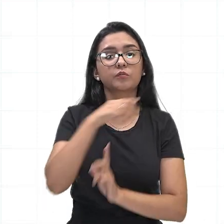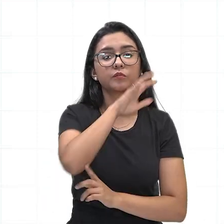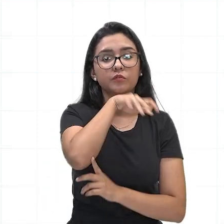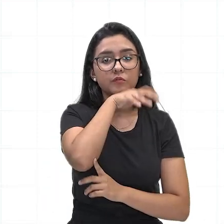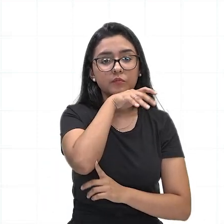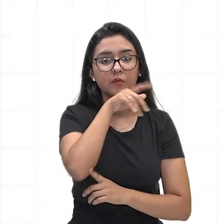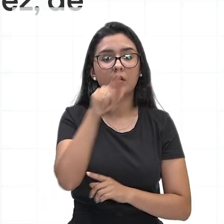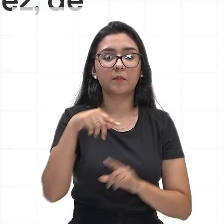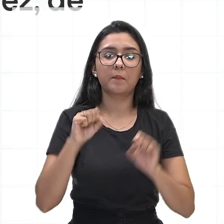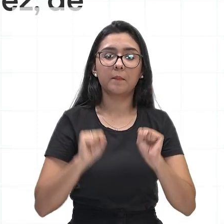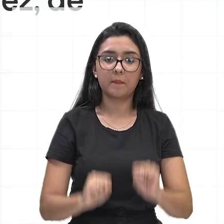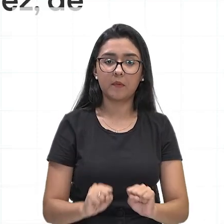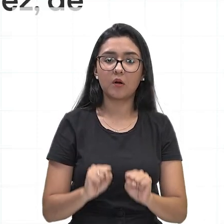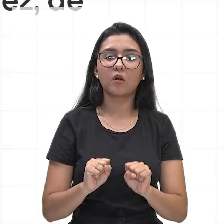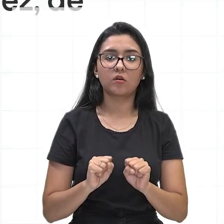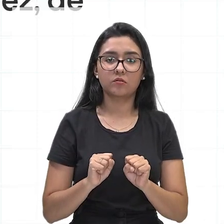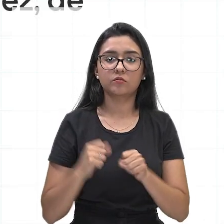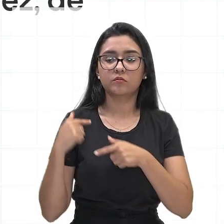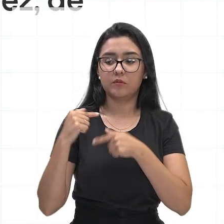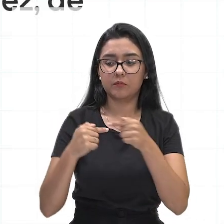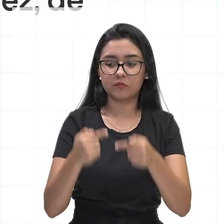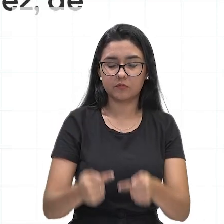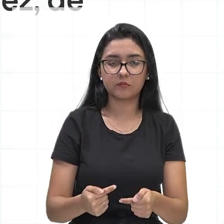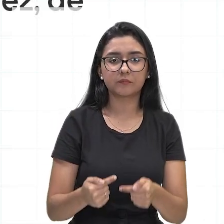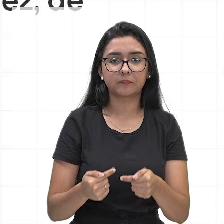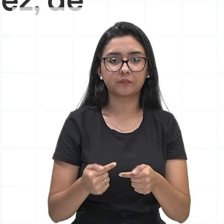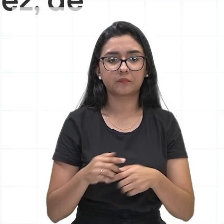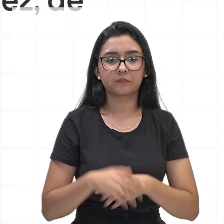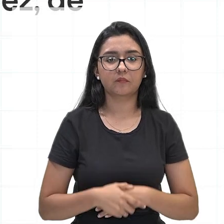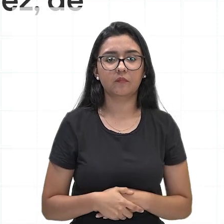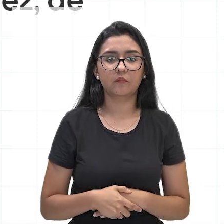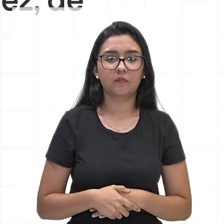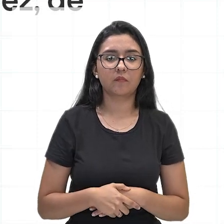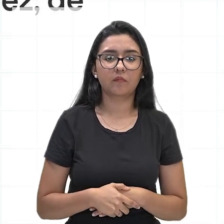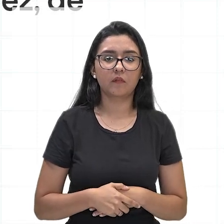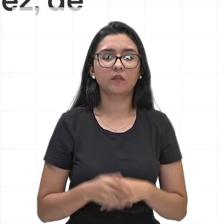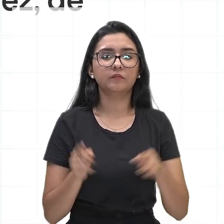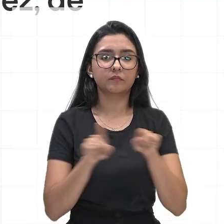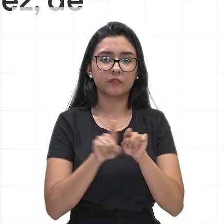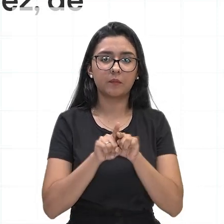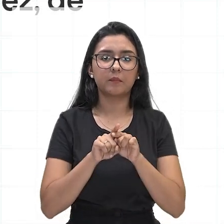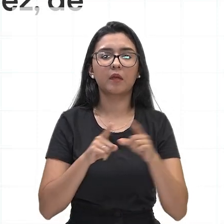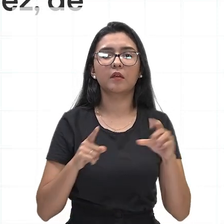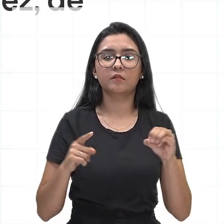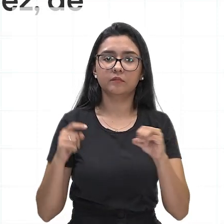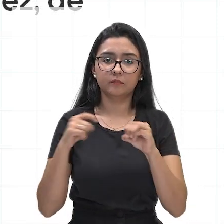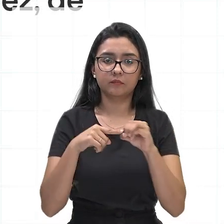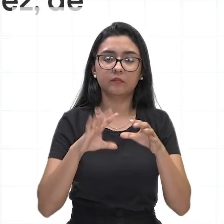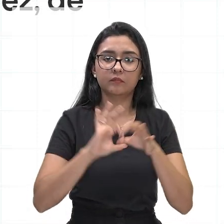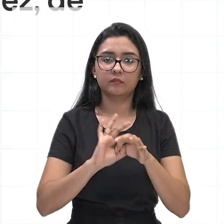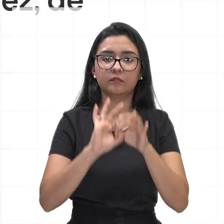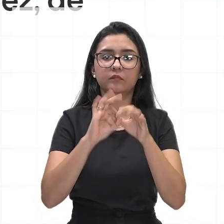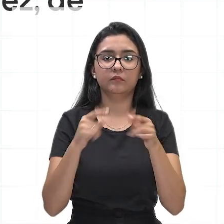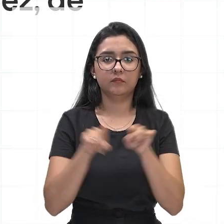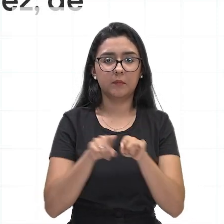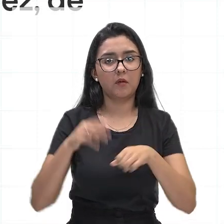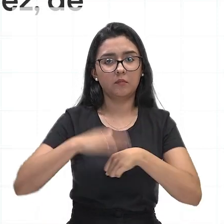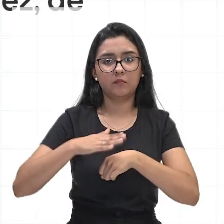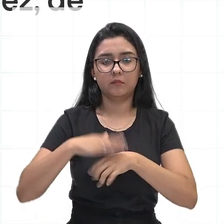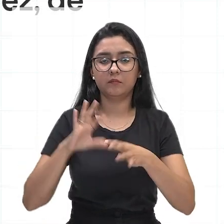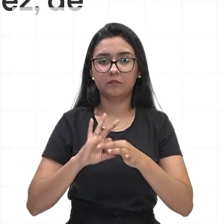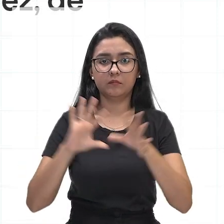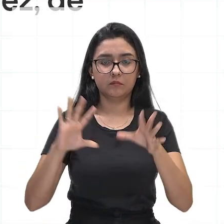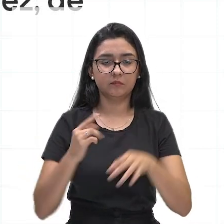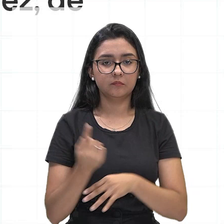os quinidários, eles podem fazer a reprodução deles de forma assexuada ou de forma